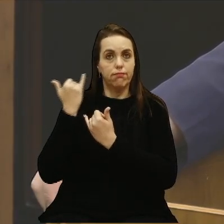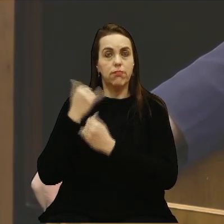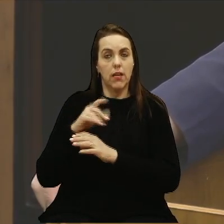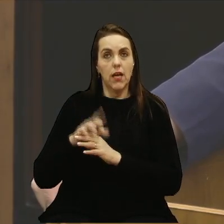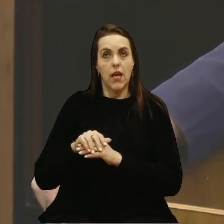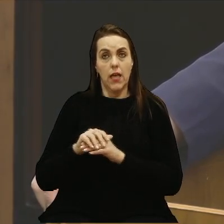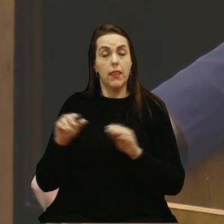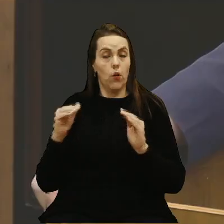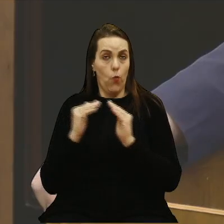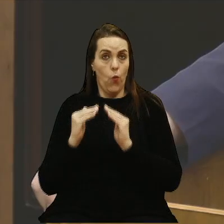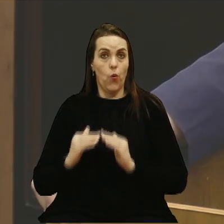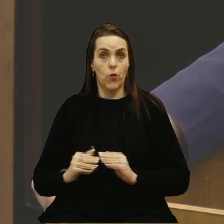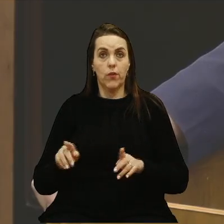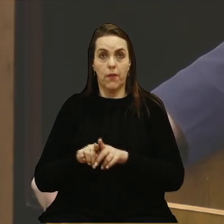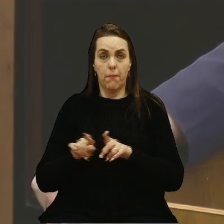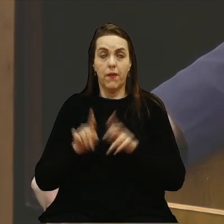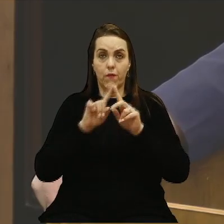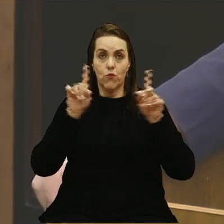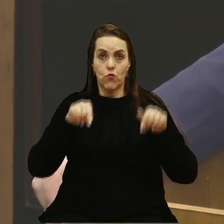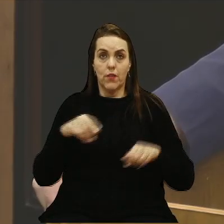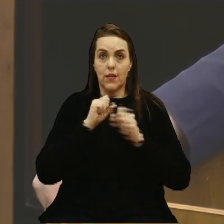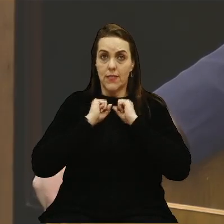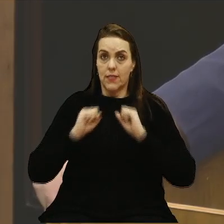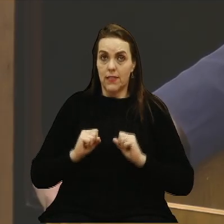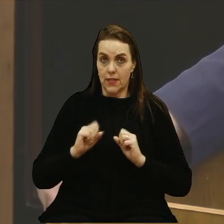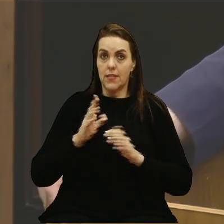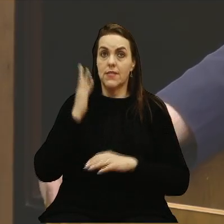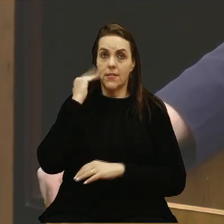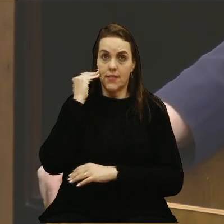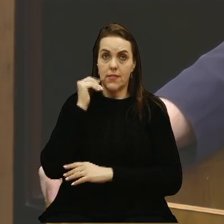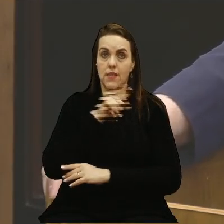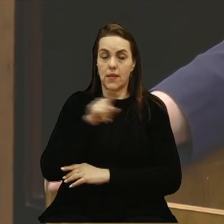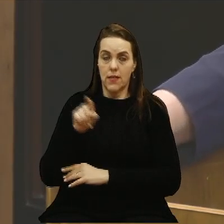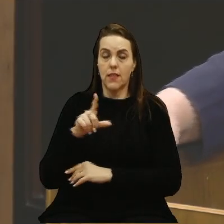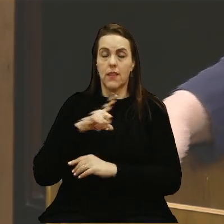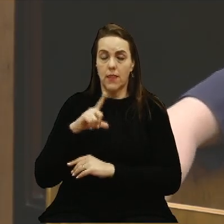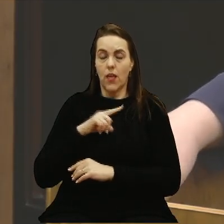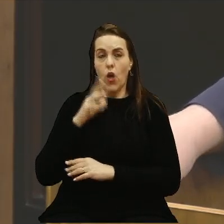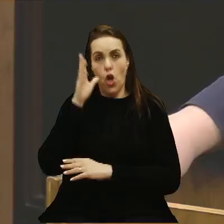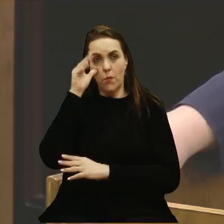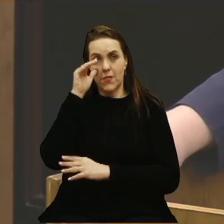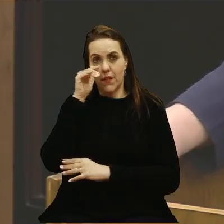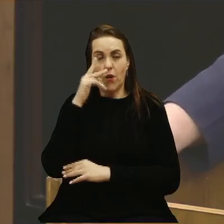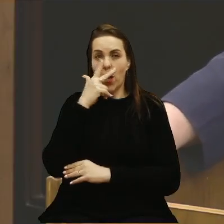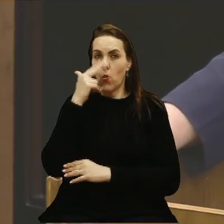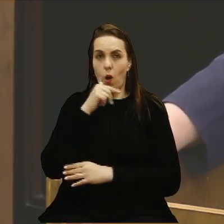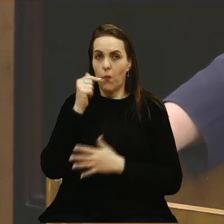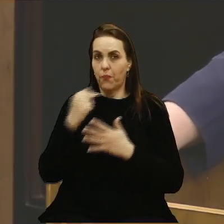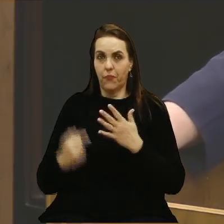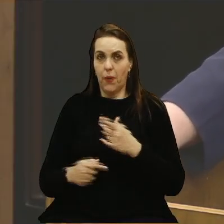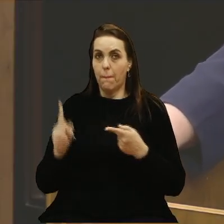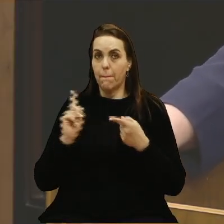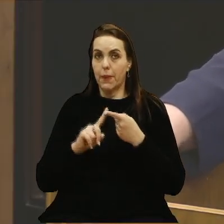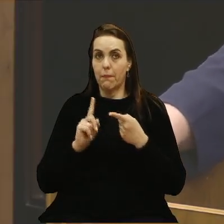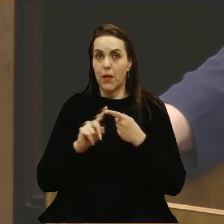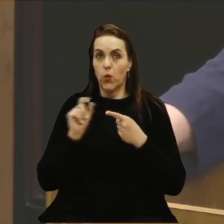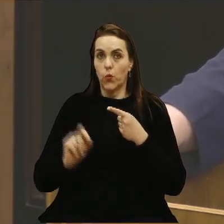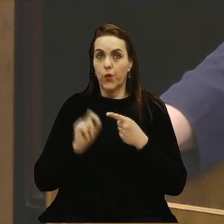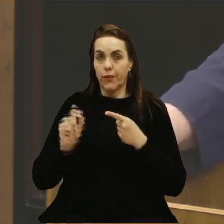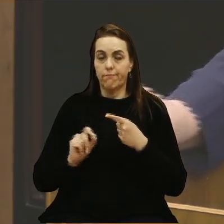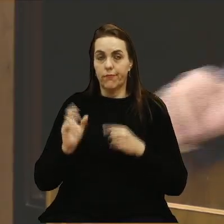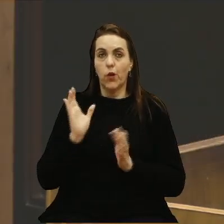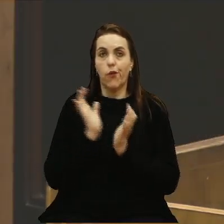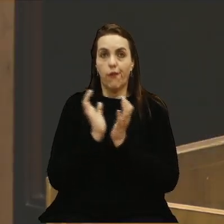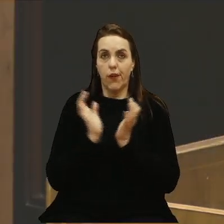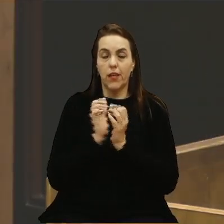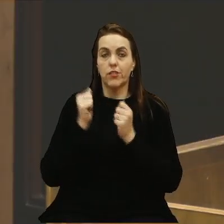dos servidores da secretaria que ali estavam, que também observam as mesmas questões, e a primeira delas que eu quero pontuar é aquilo que os colegas já disseram, o